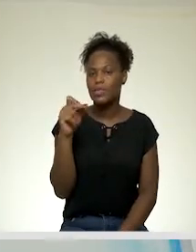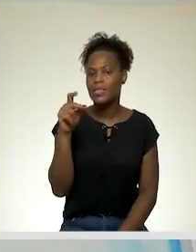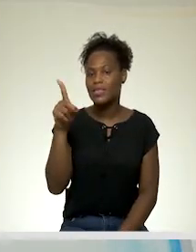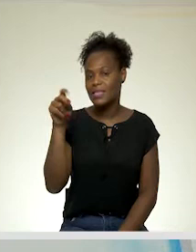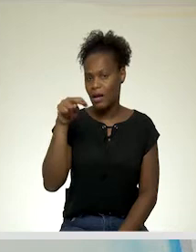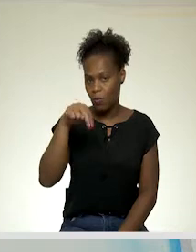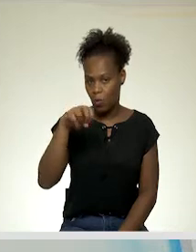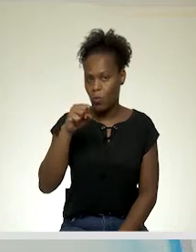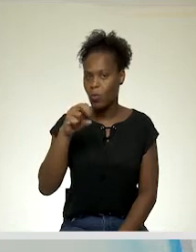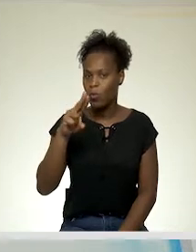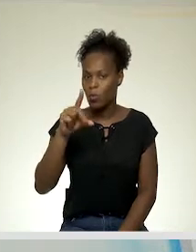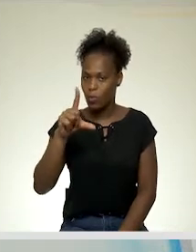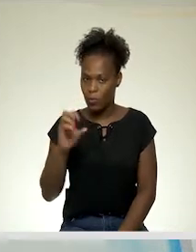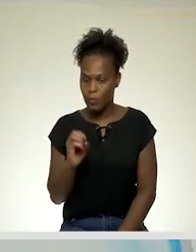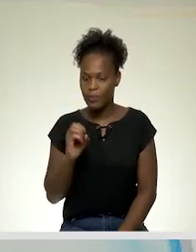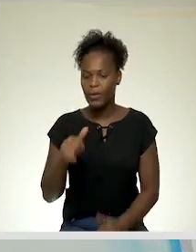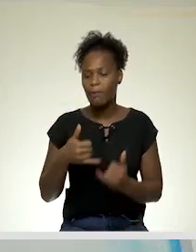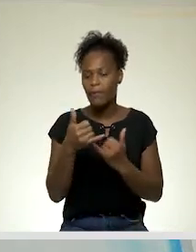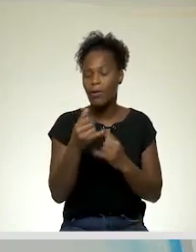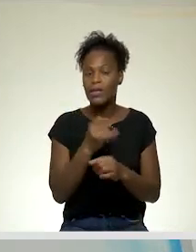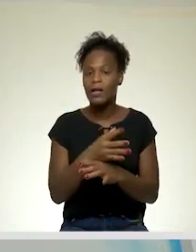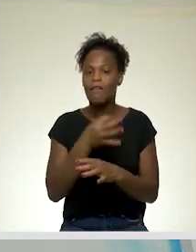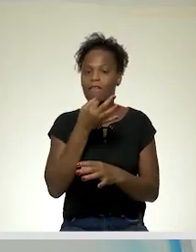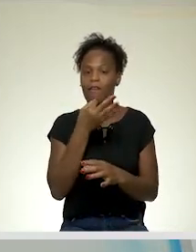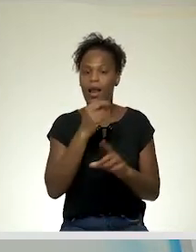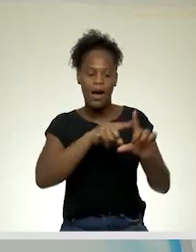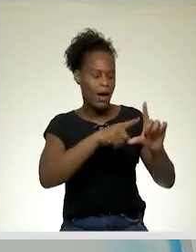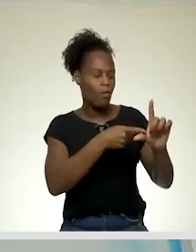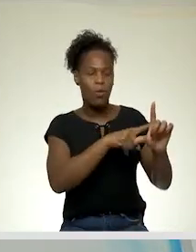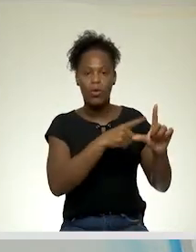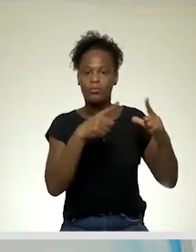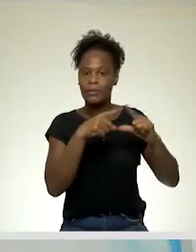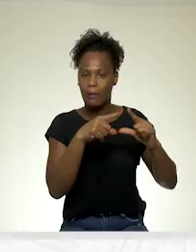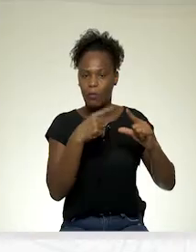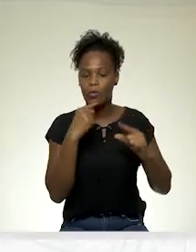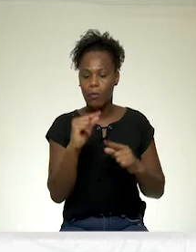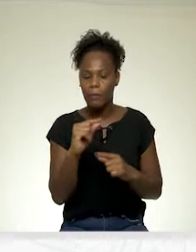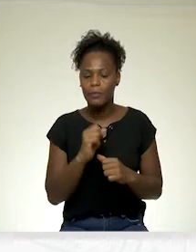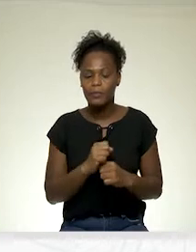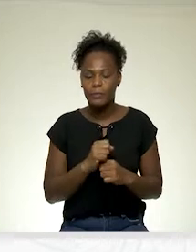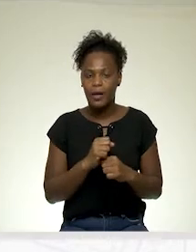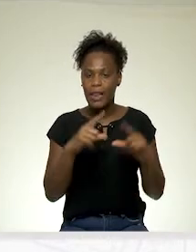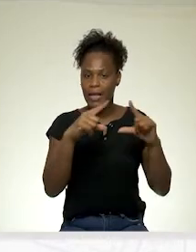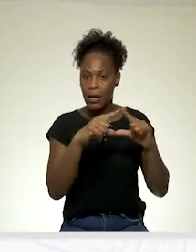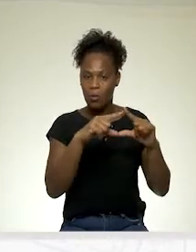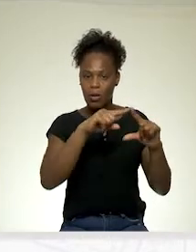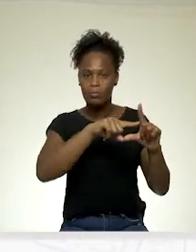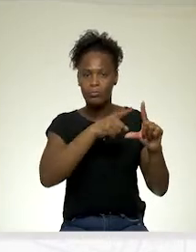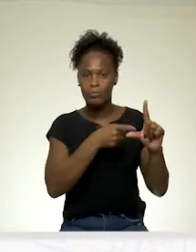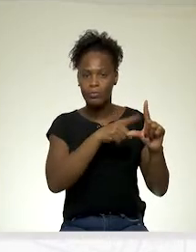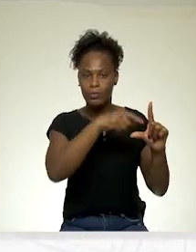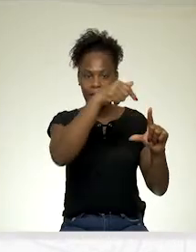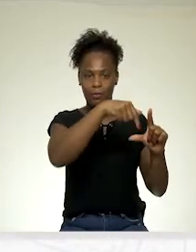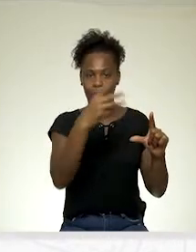a falar sobre ângulos de um triângulo. Um triângulo tem 3 ângulos